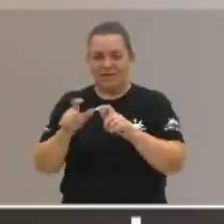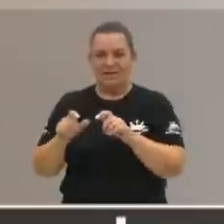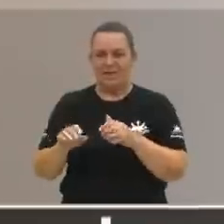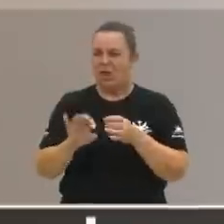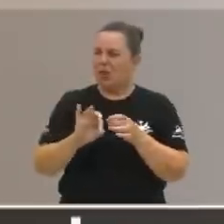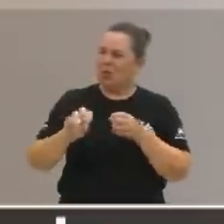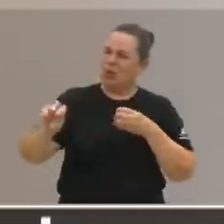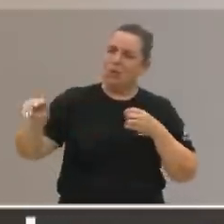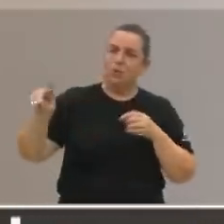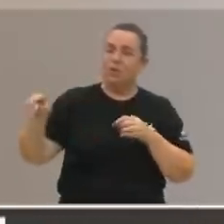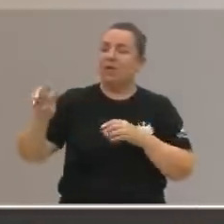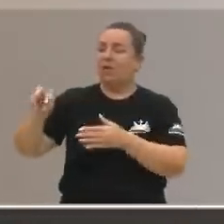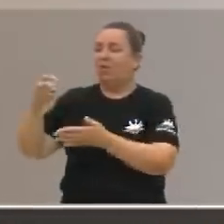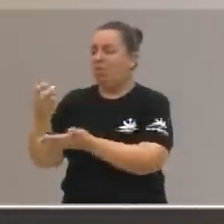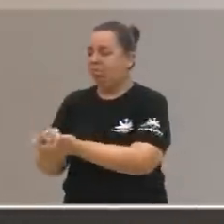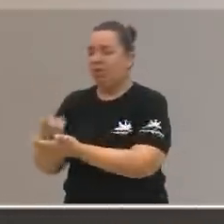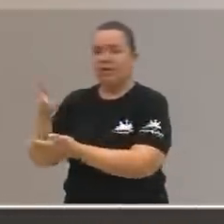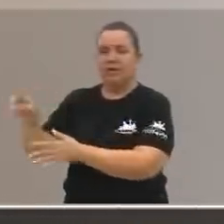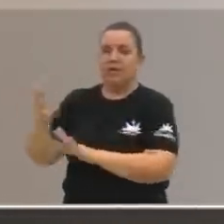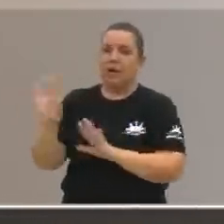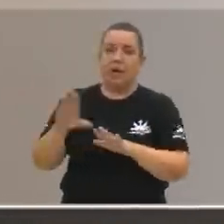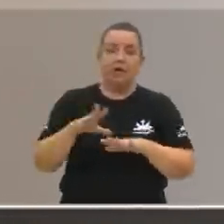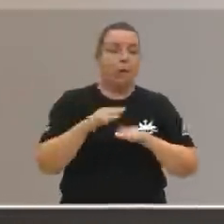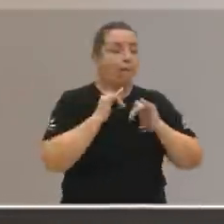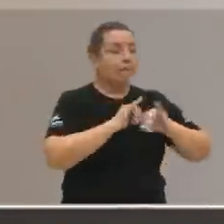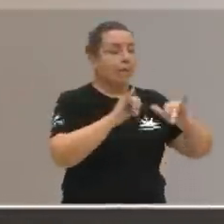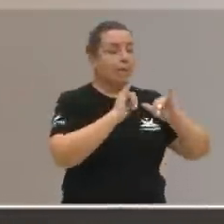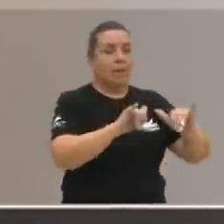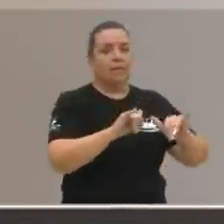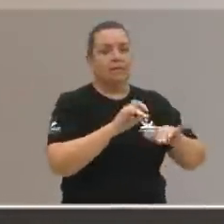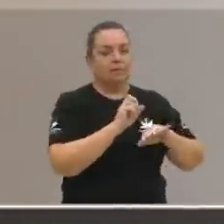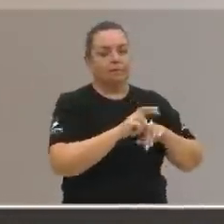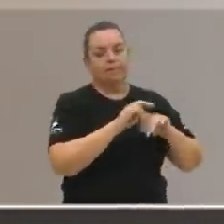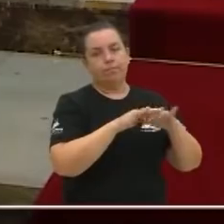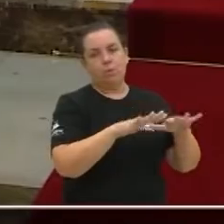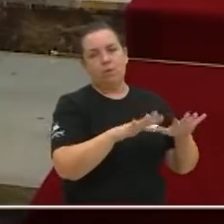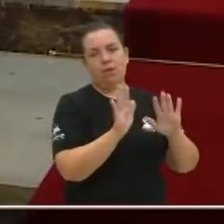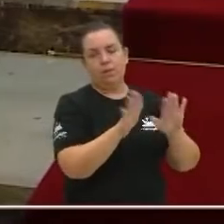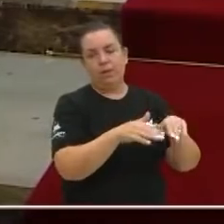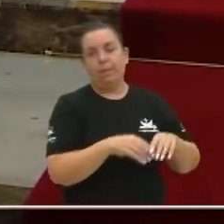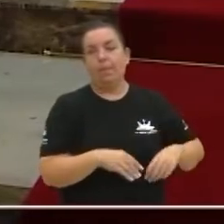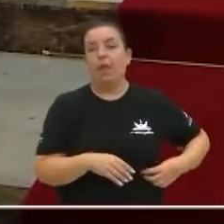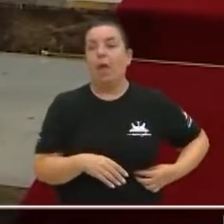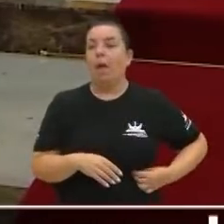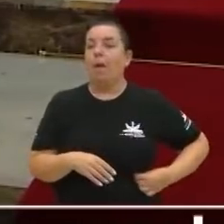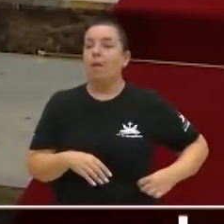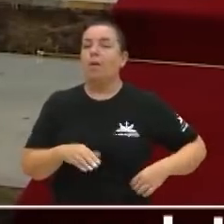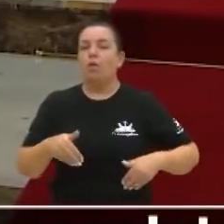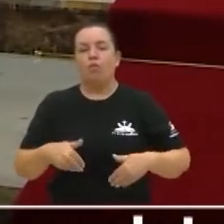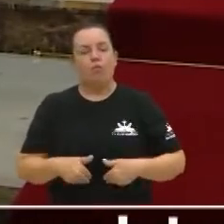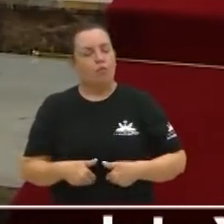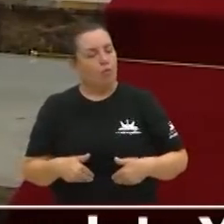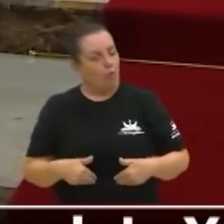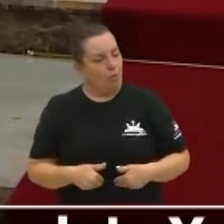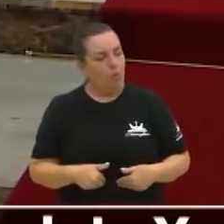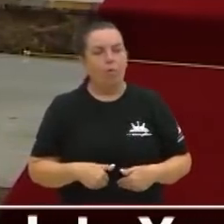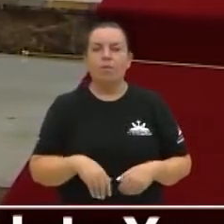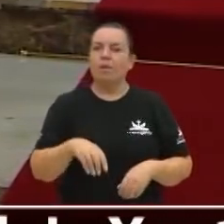para que morresse lá e não passasse a peste para frente a questão é que fome